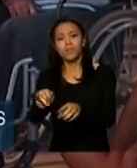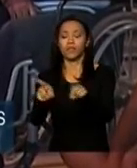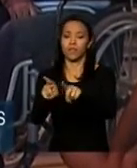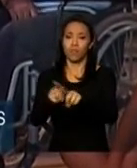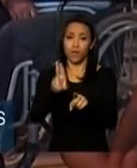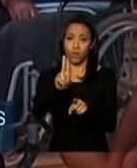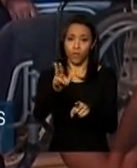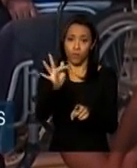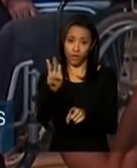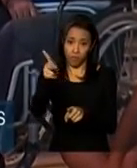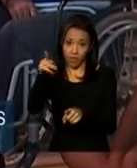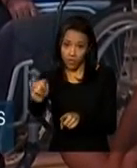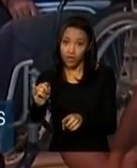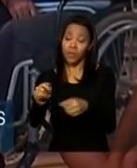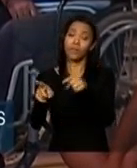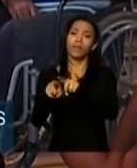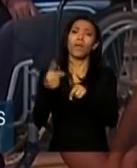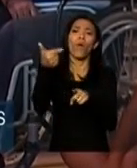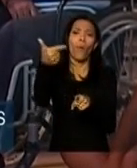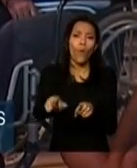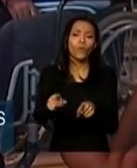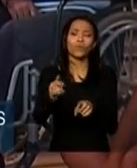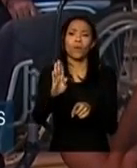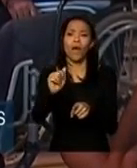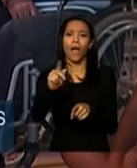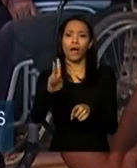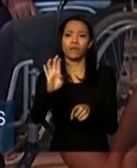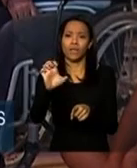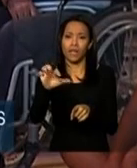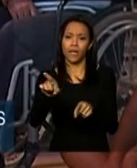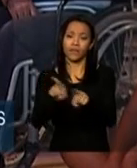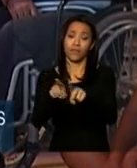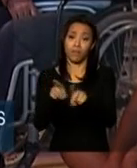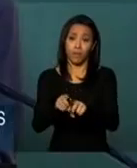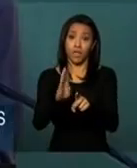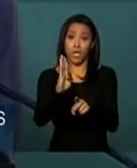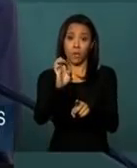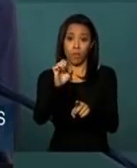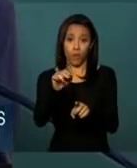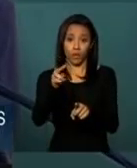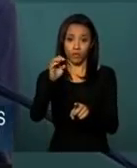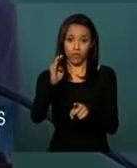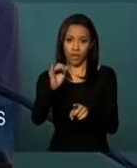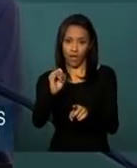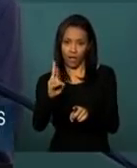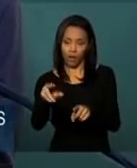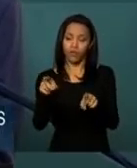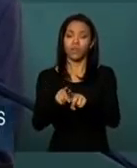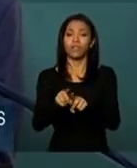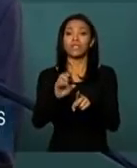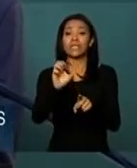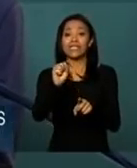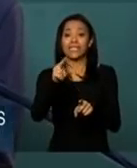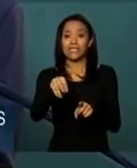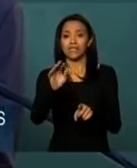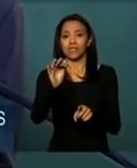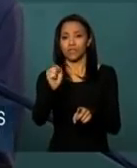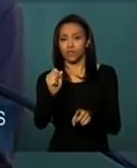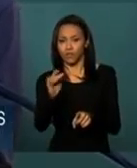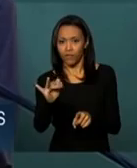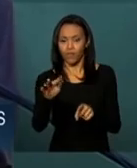os bairros Nova Brasília, Alto Alegre, Buenos Aires, Mocambinho, Santa Sofia, Ininga, Planalto